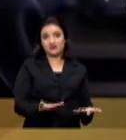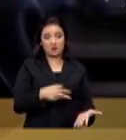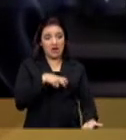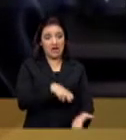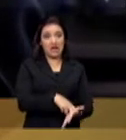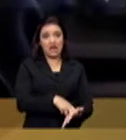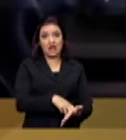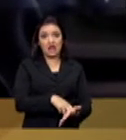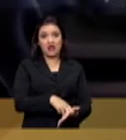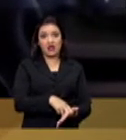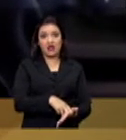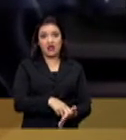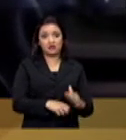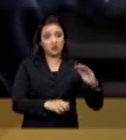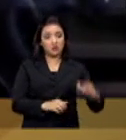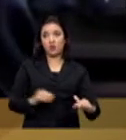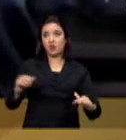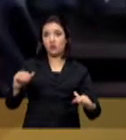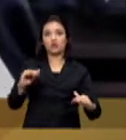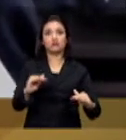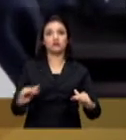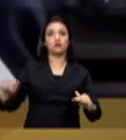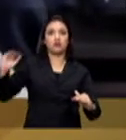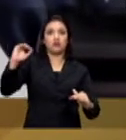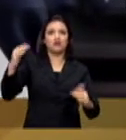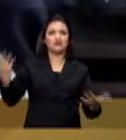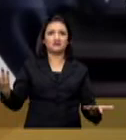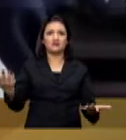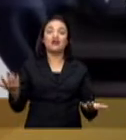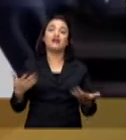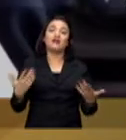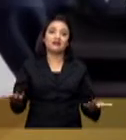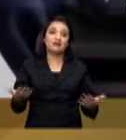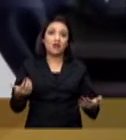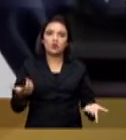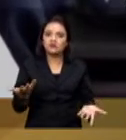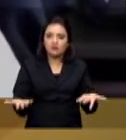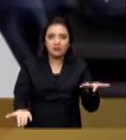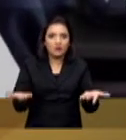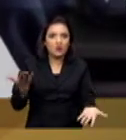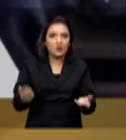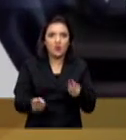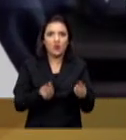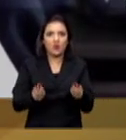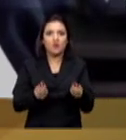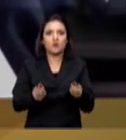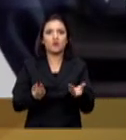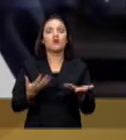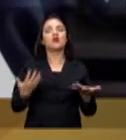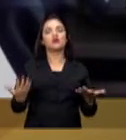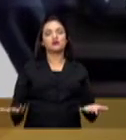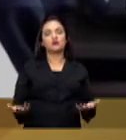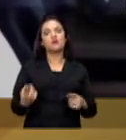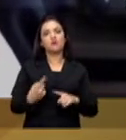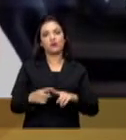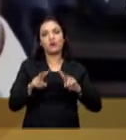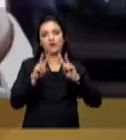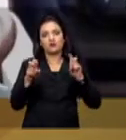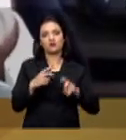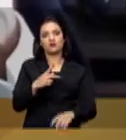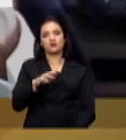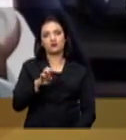a falta de proporcionalidade aqui, porque em matéria penal a proporcionalidade deve levar em conta